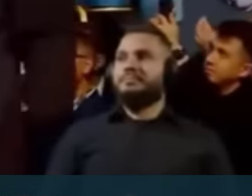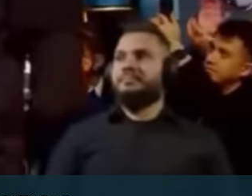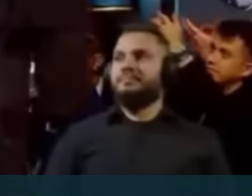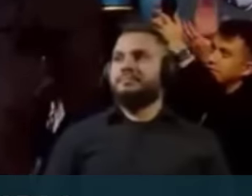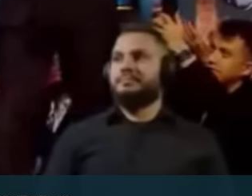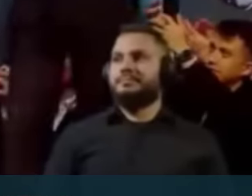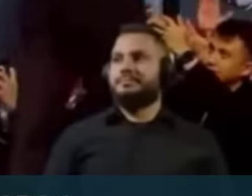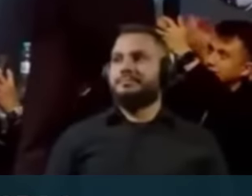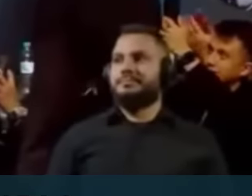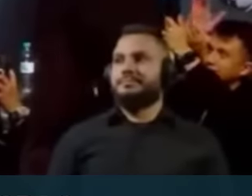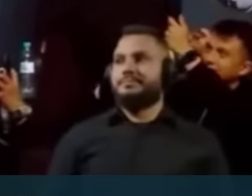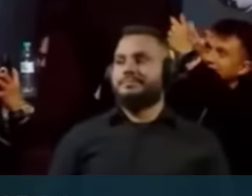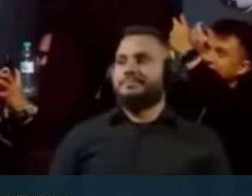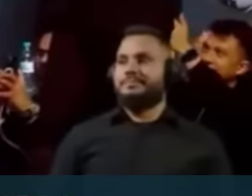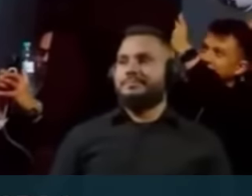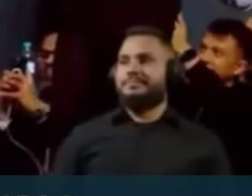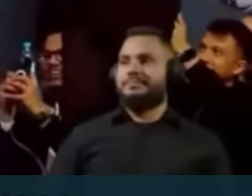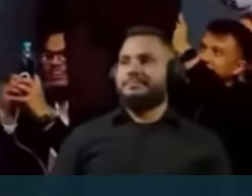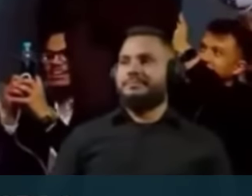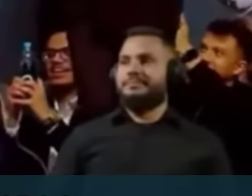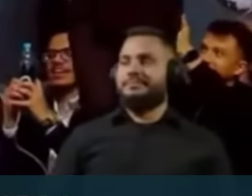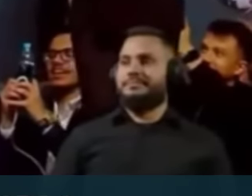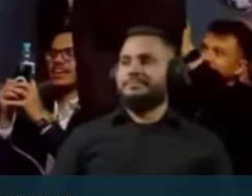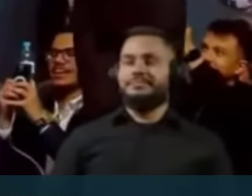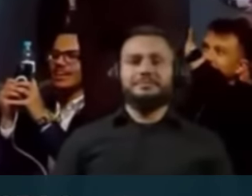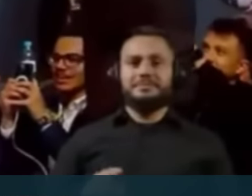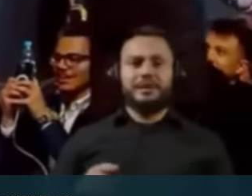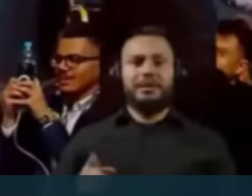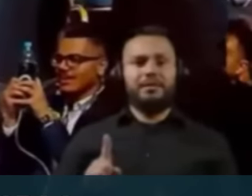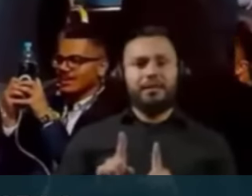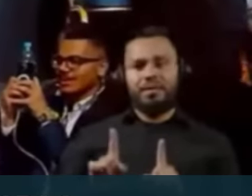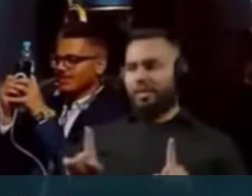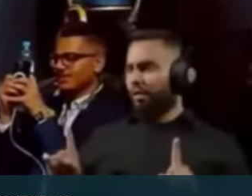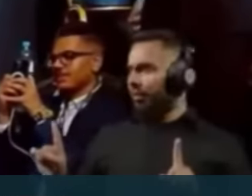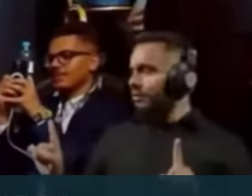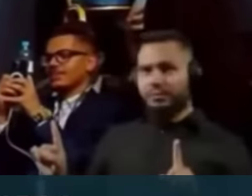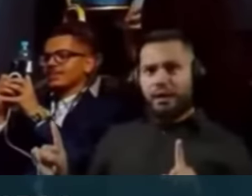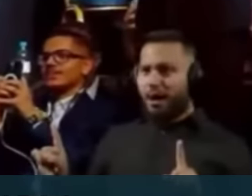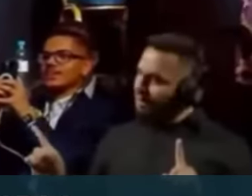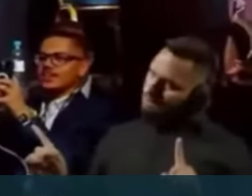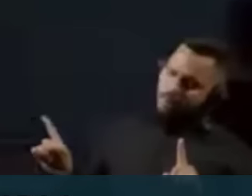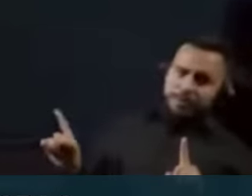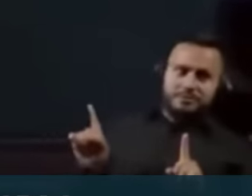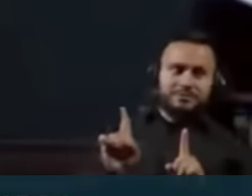Fica aqui. Não é para sair de perto, é para ficar aqui.